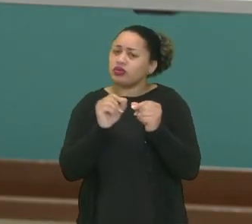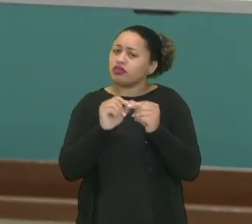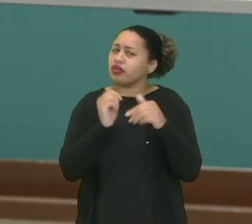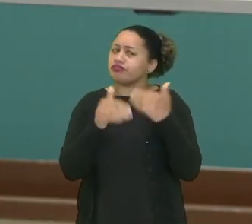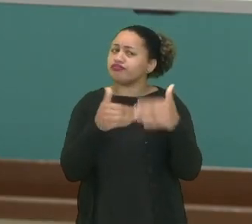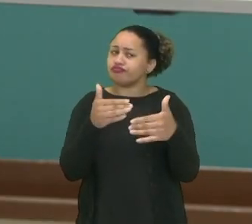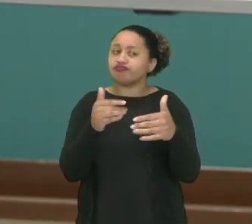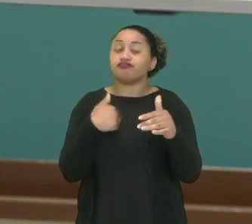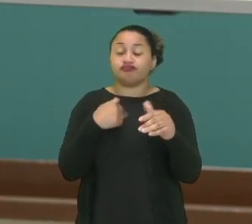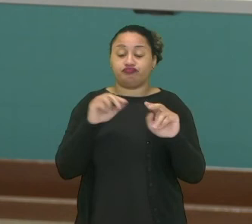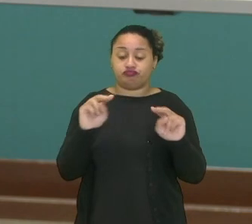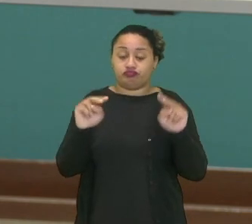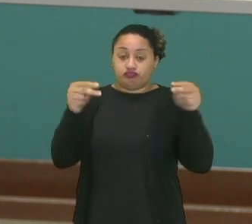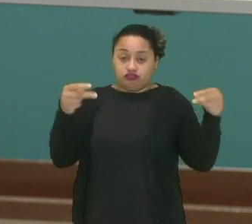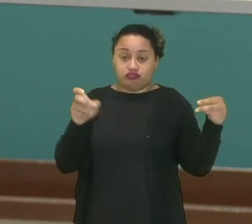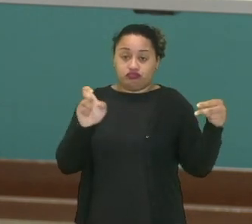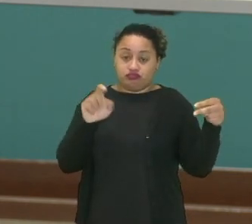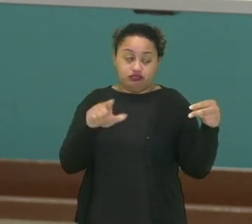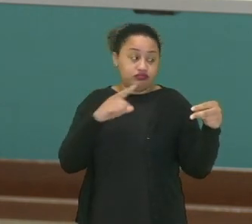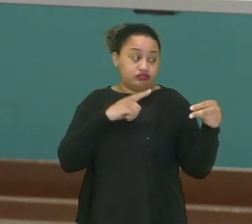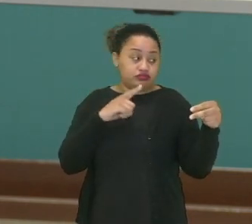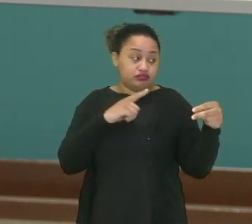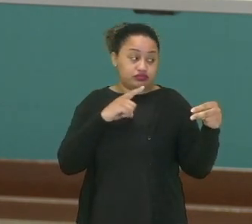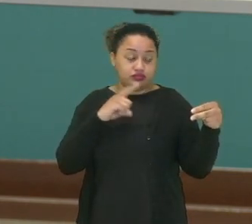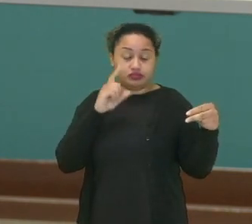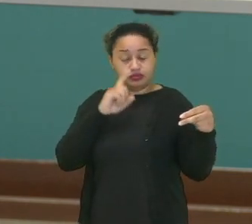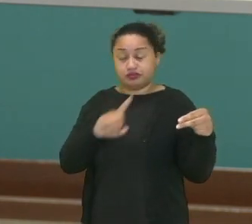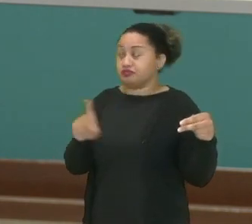prof? Você acessa